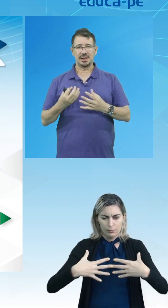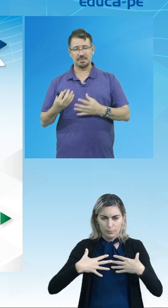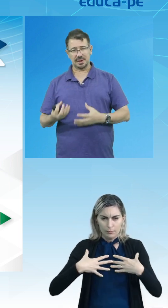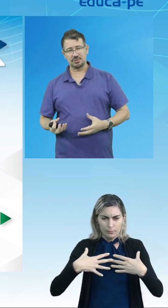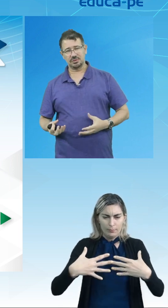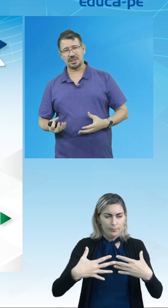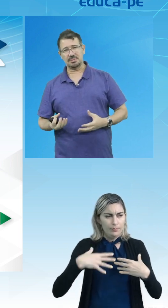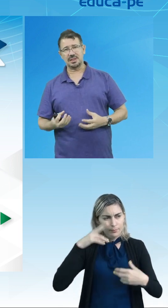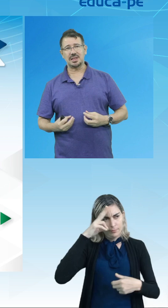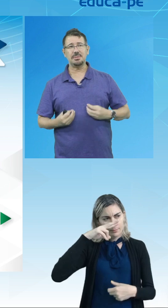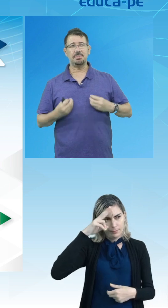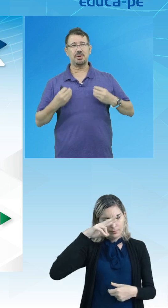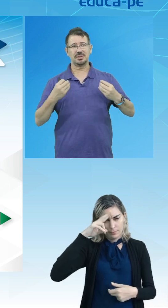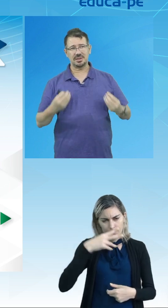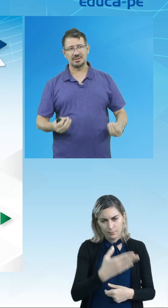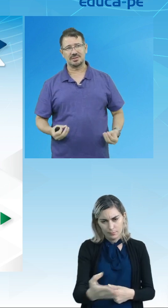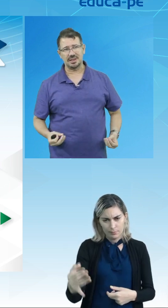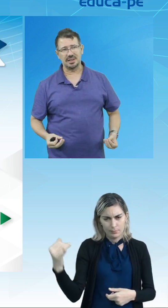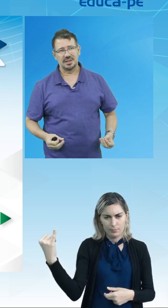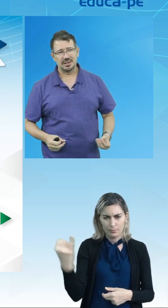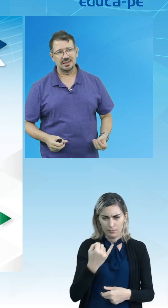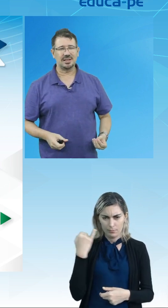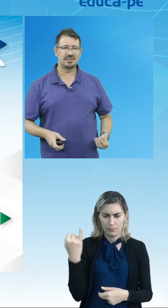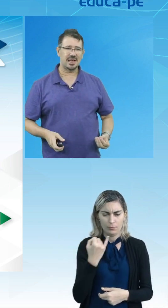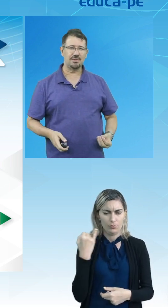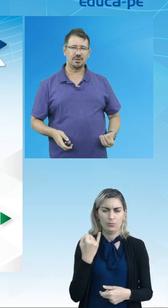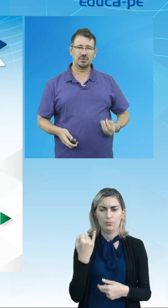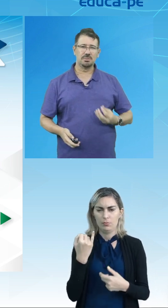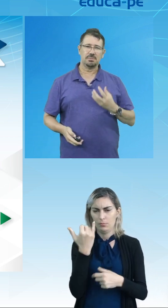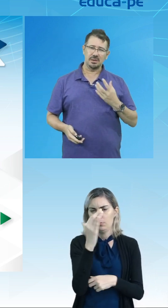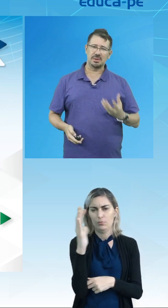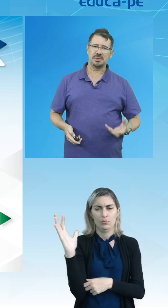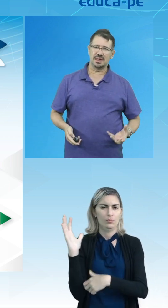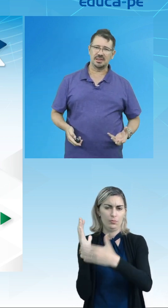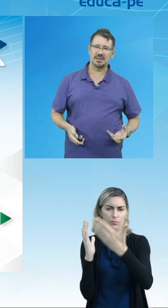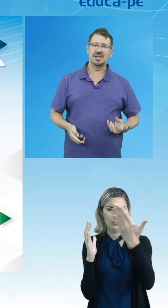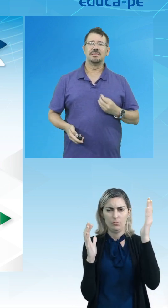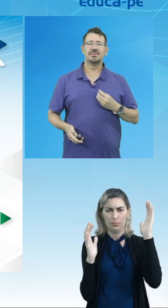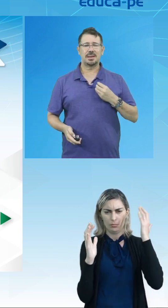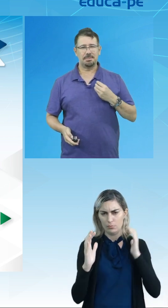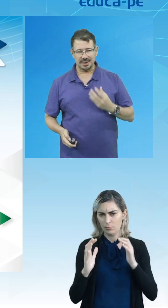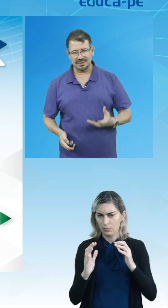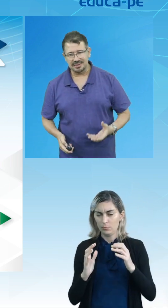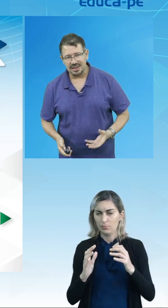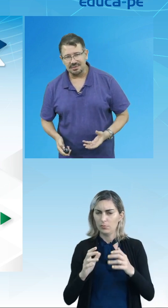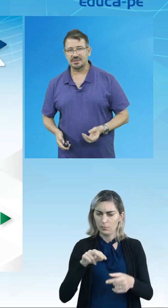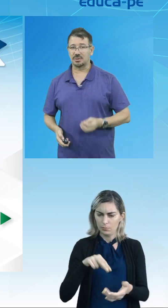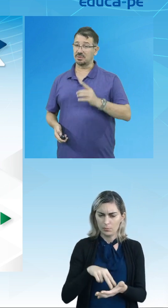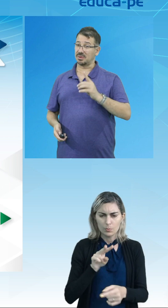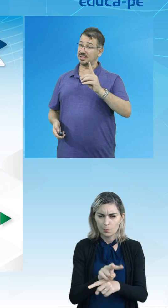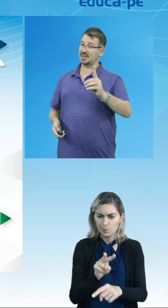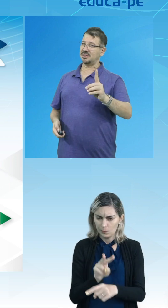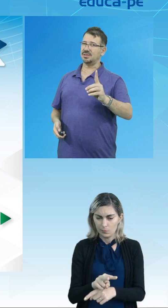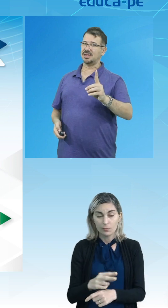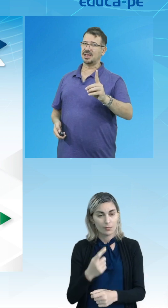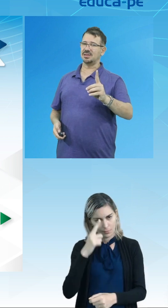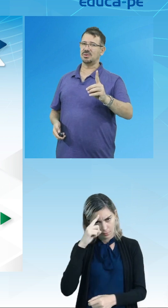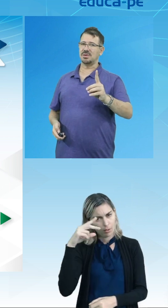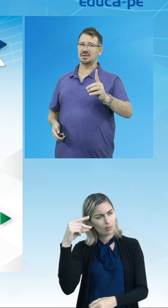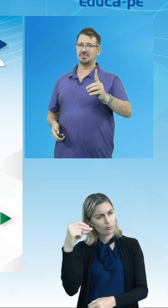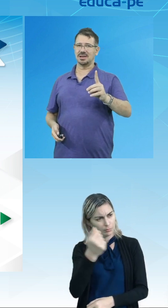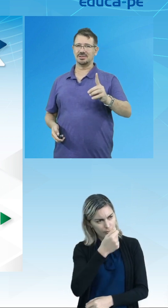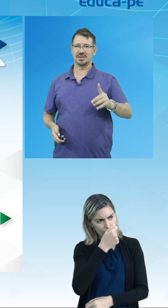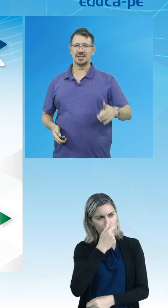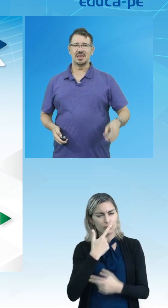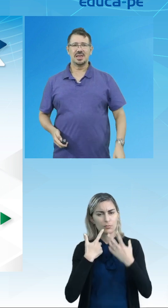Vai lembrar justamente a importância das árvores, do meio ambiente, da preservação. Isso é uma criatividade com